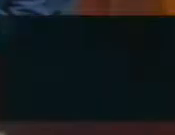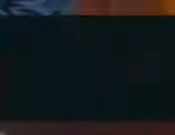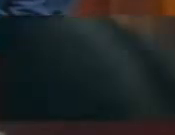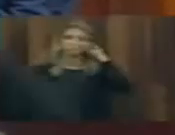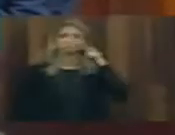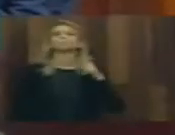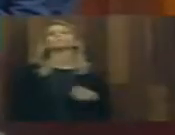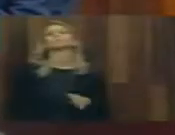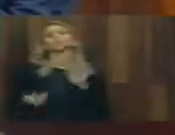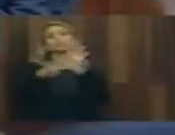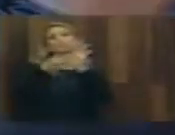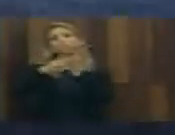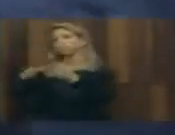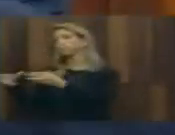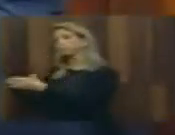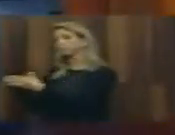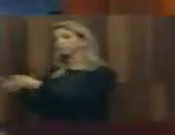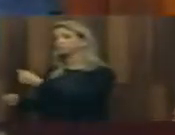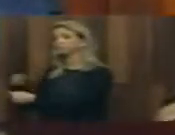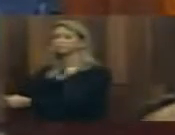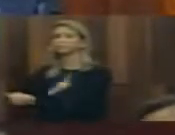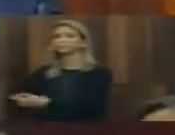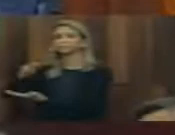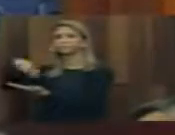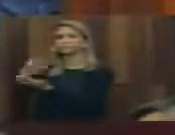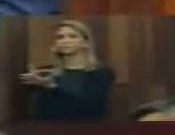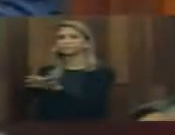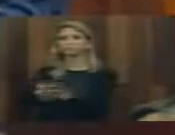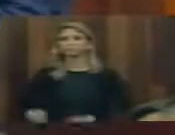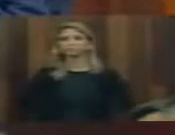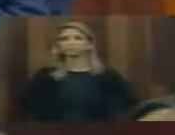Esse projeto será encaminhado à Comissão de Políticas Públicas.